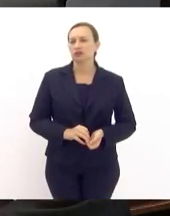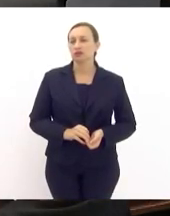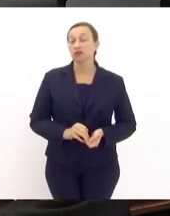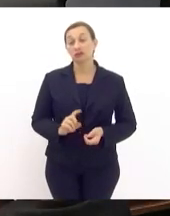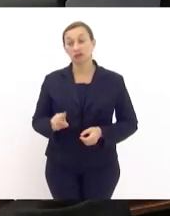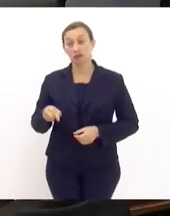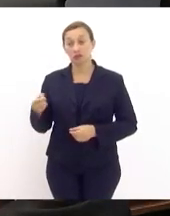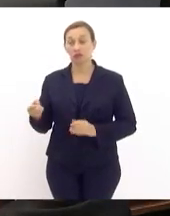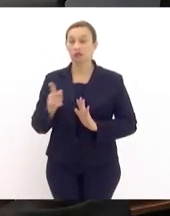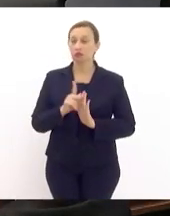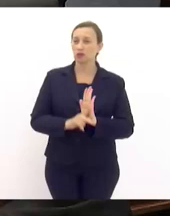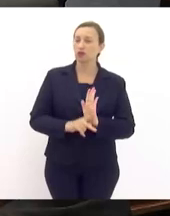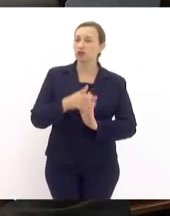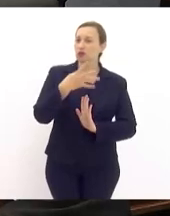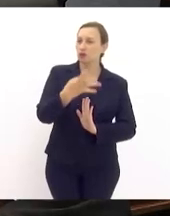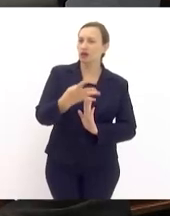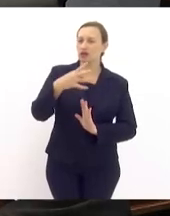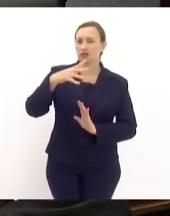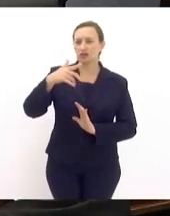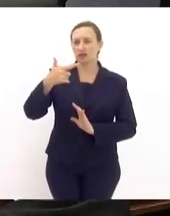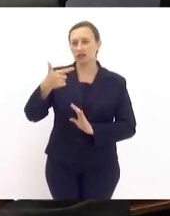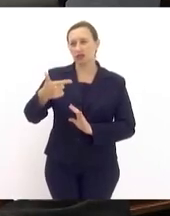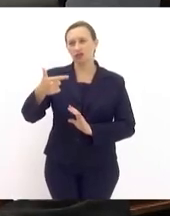Próximo projeto, 420.